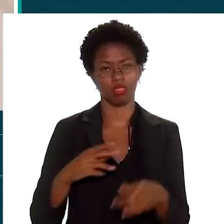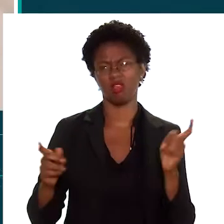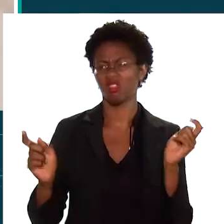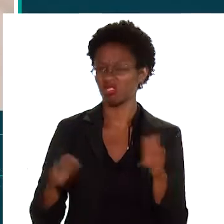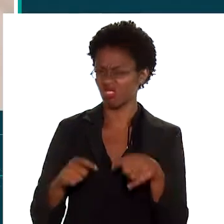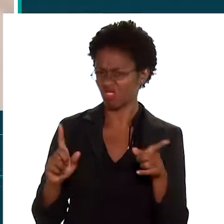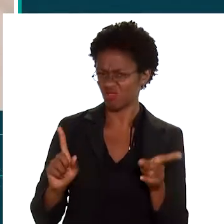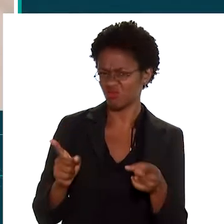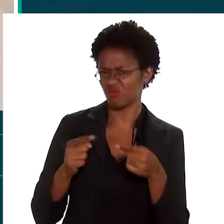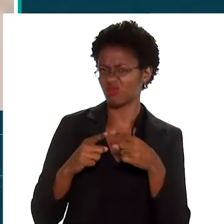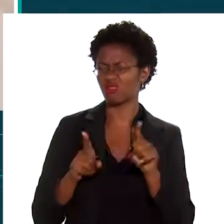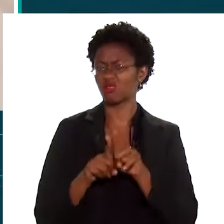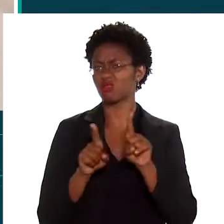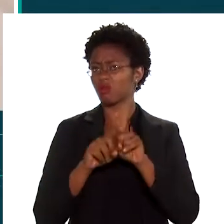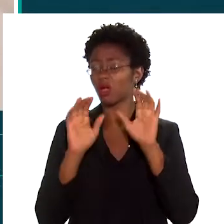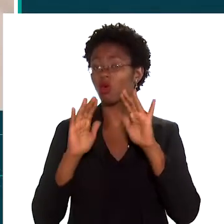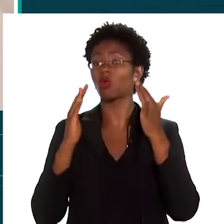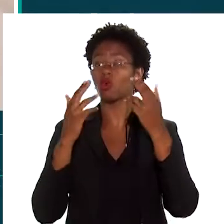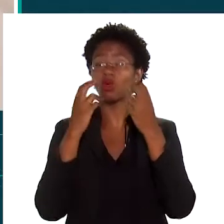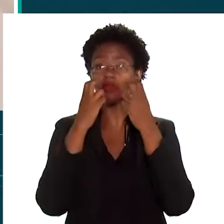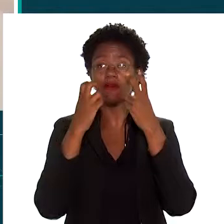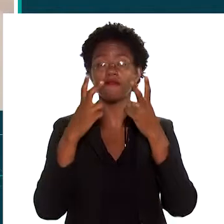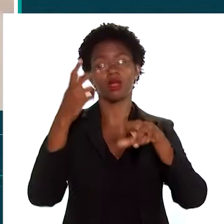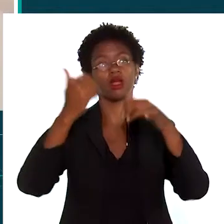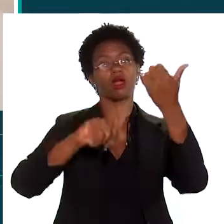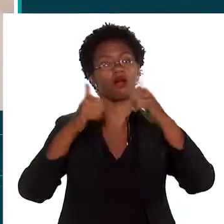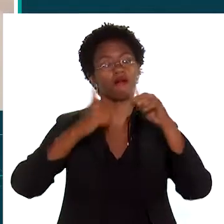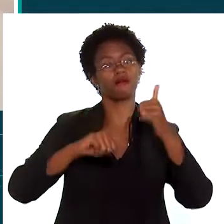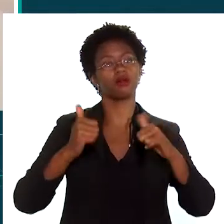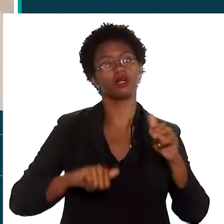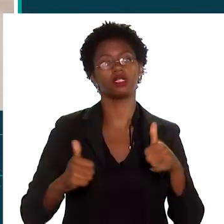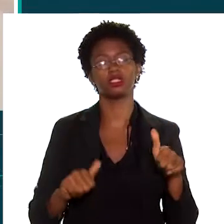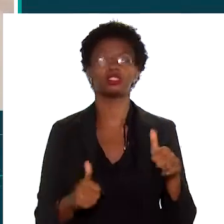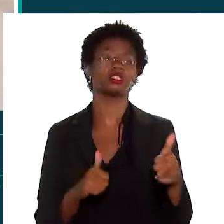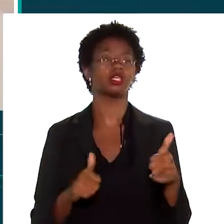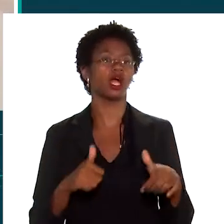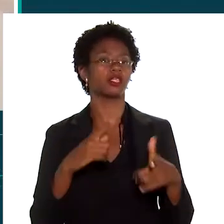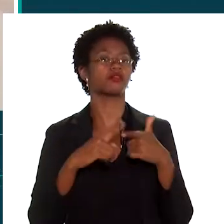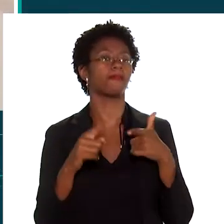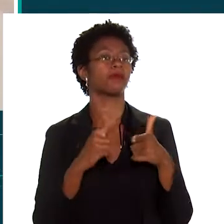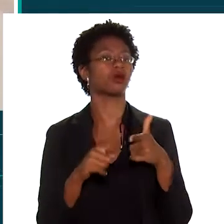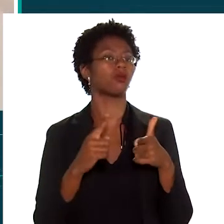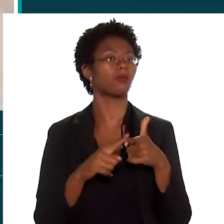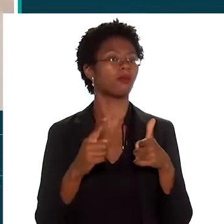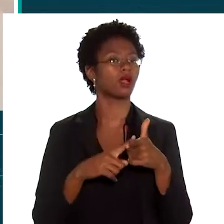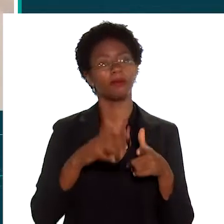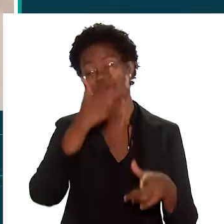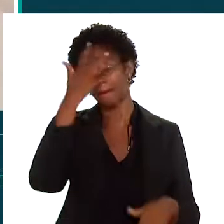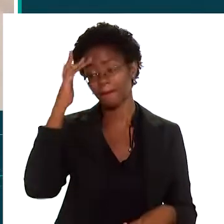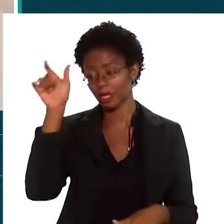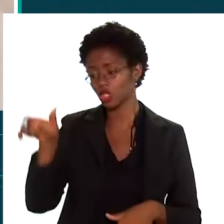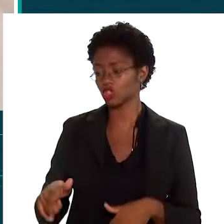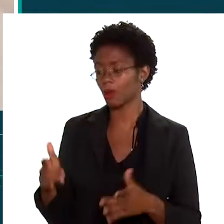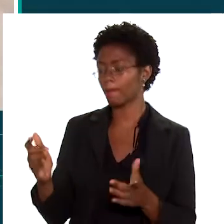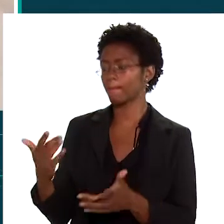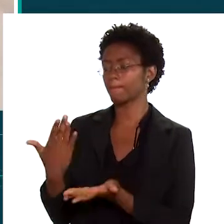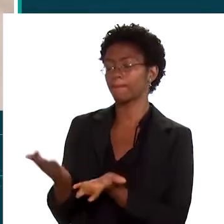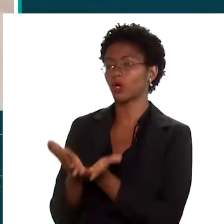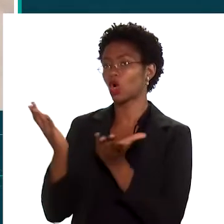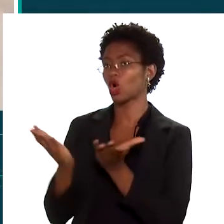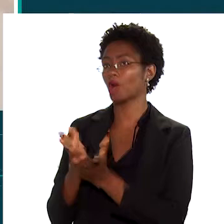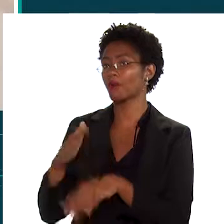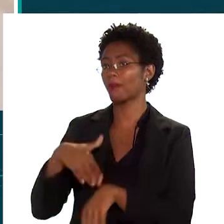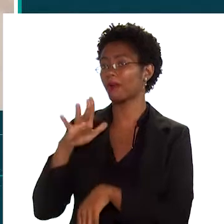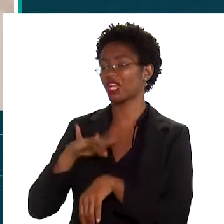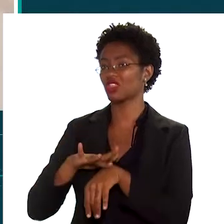em conta na hora de analisar esse diagnóstico, essa problemática? As pessoas mais pobres ficam